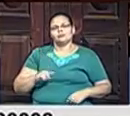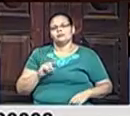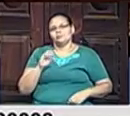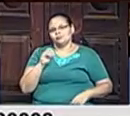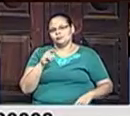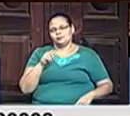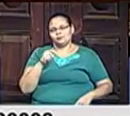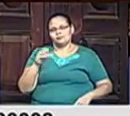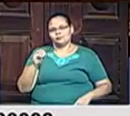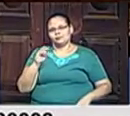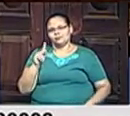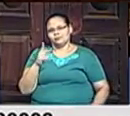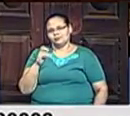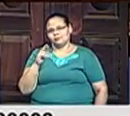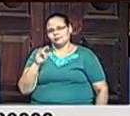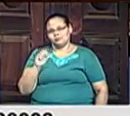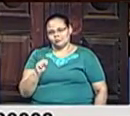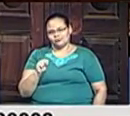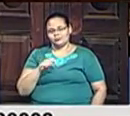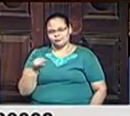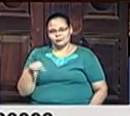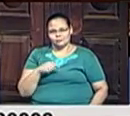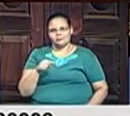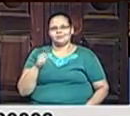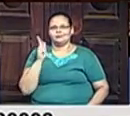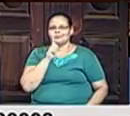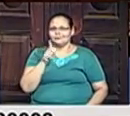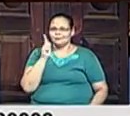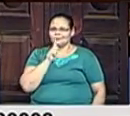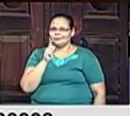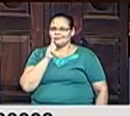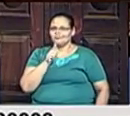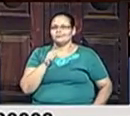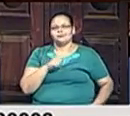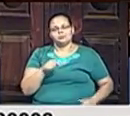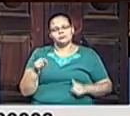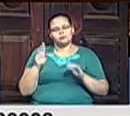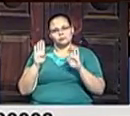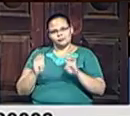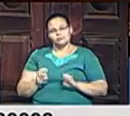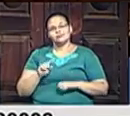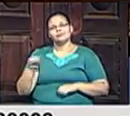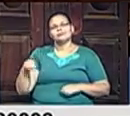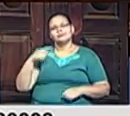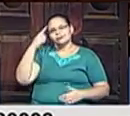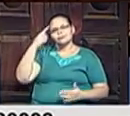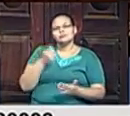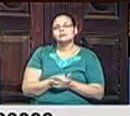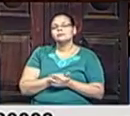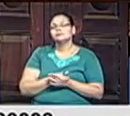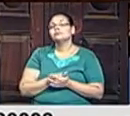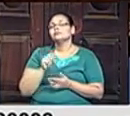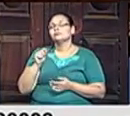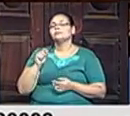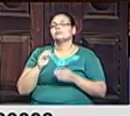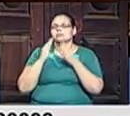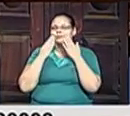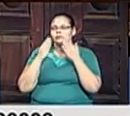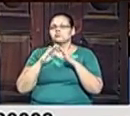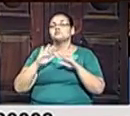os beneficiados com esta decisão, o que